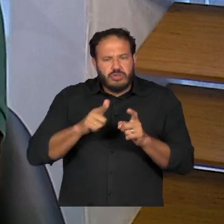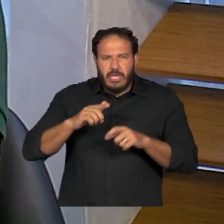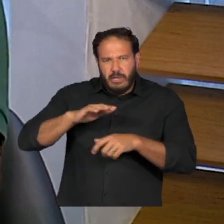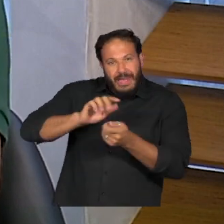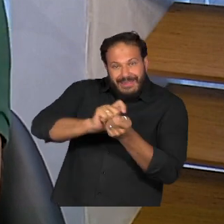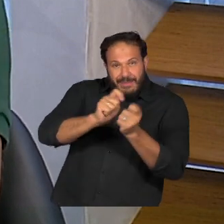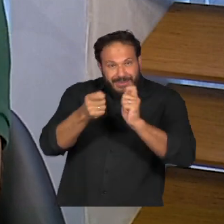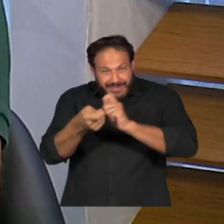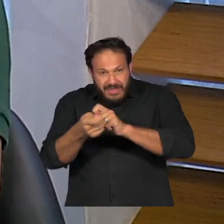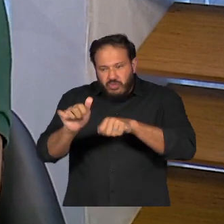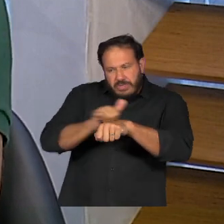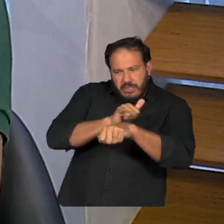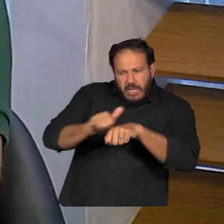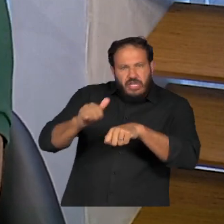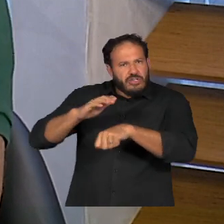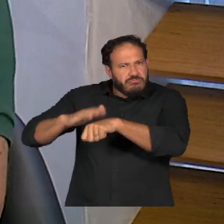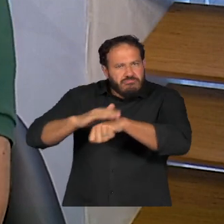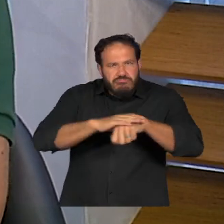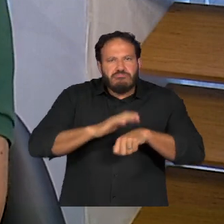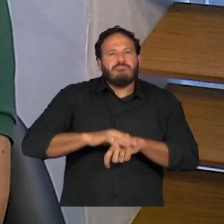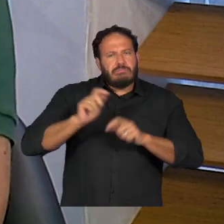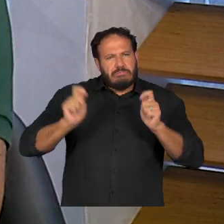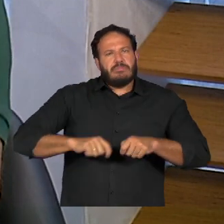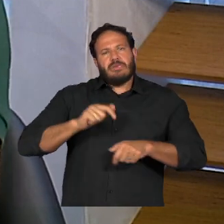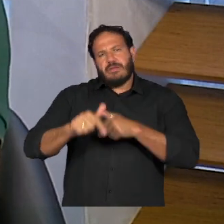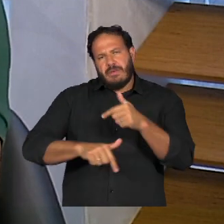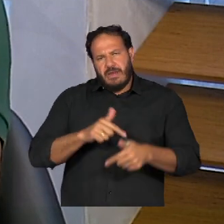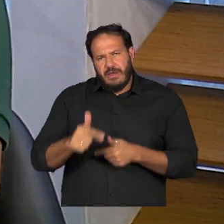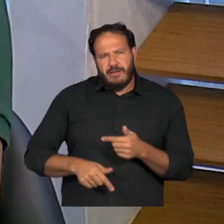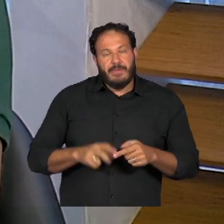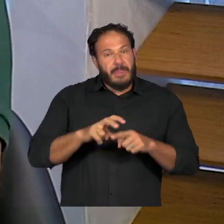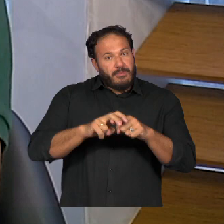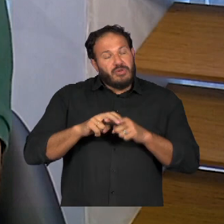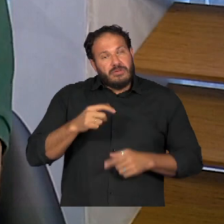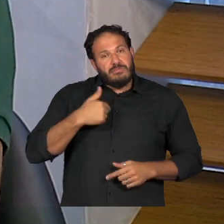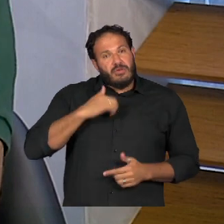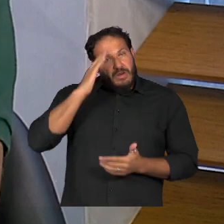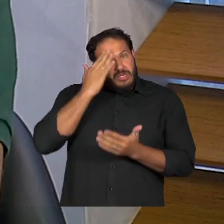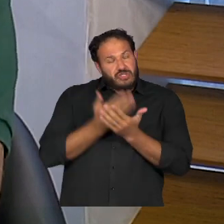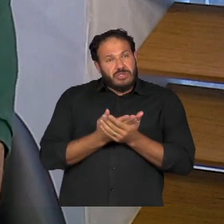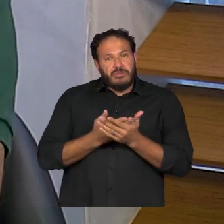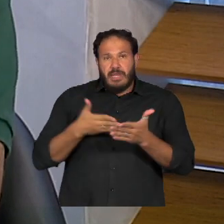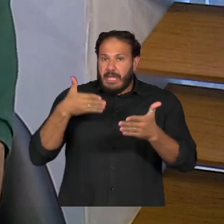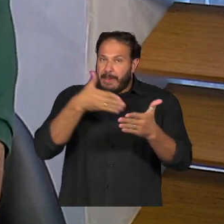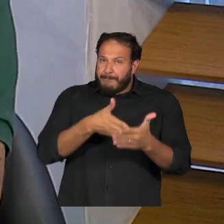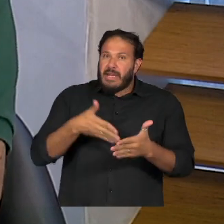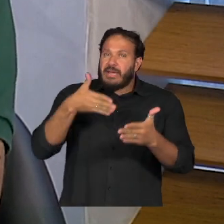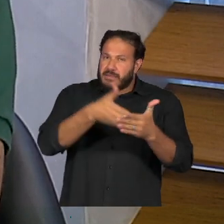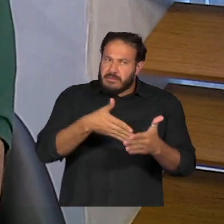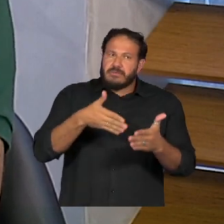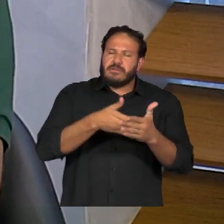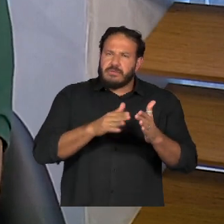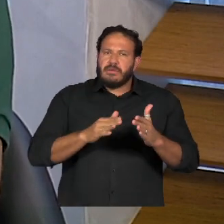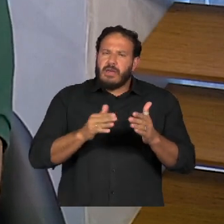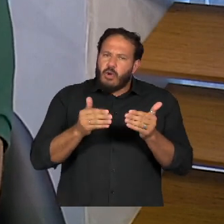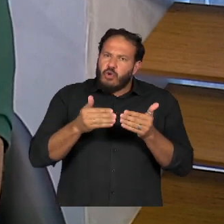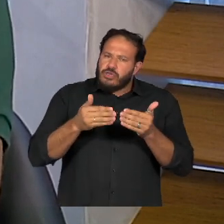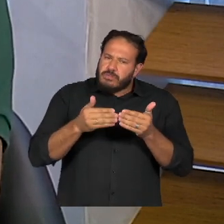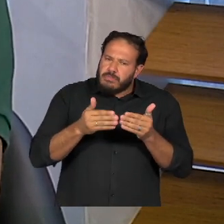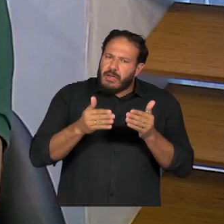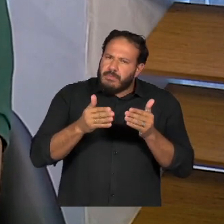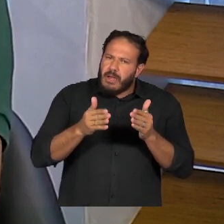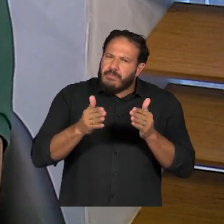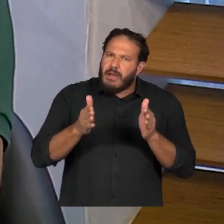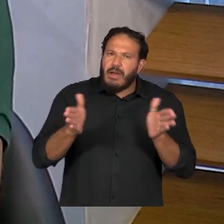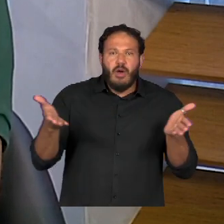trabalho que ele se propõe então em função disso eu creio que as barreiras estão diminuindo e hoje a gente